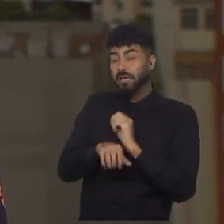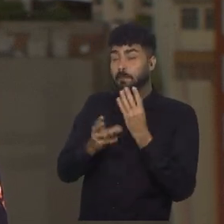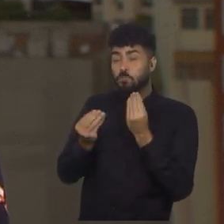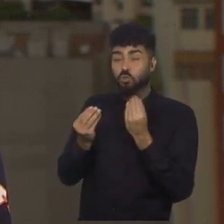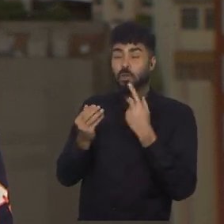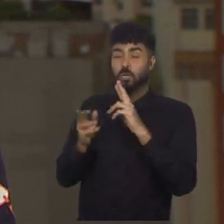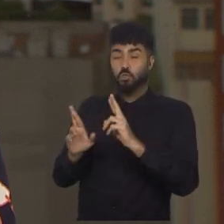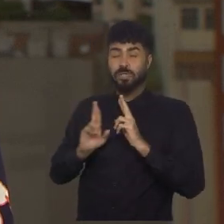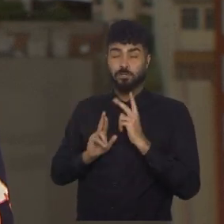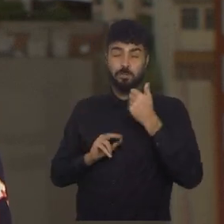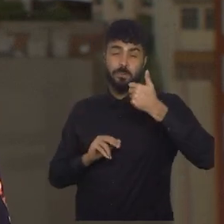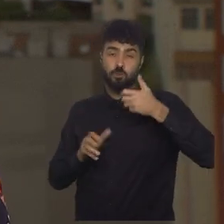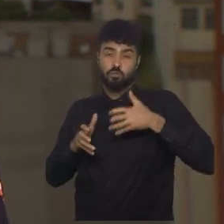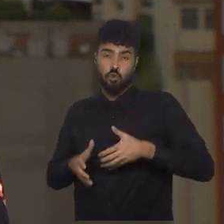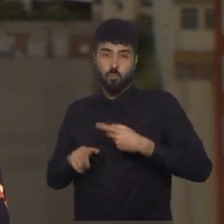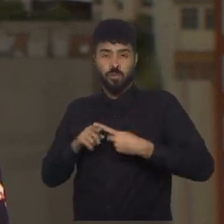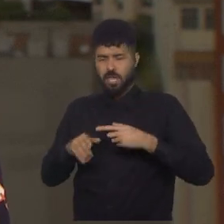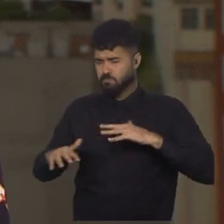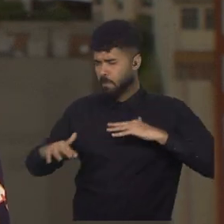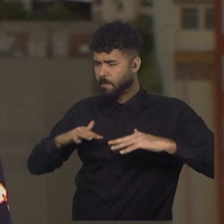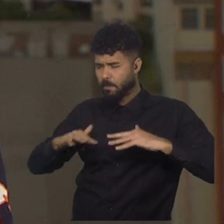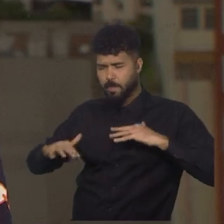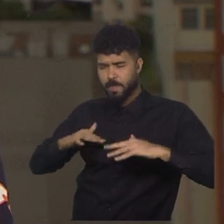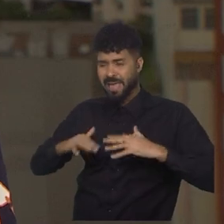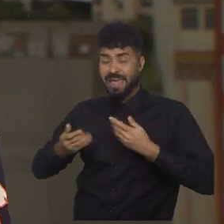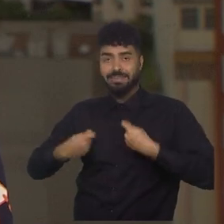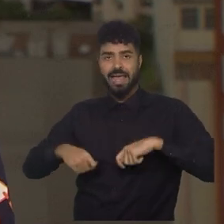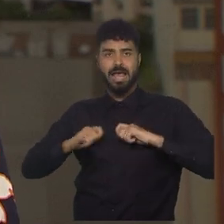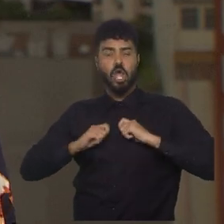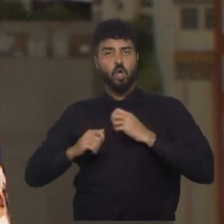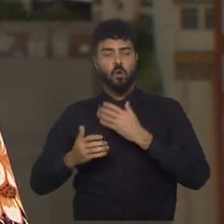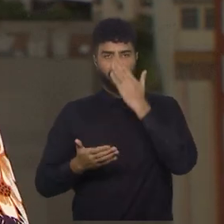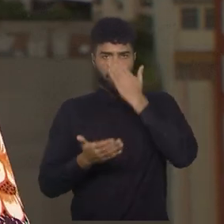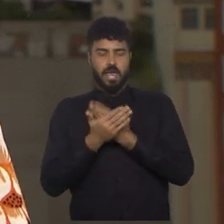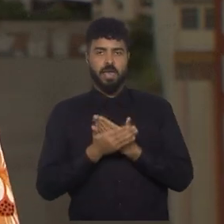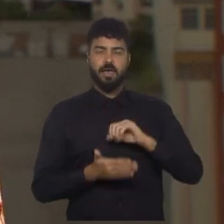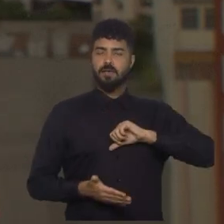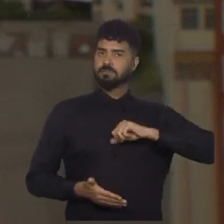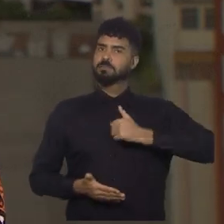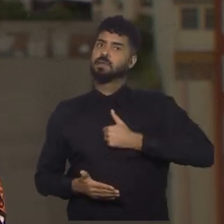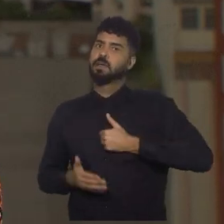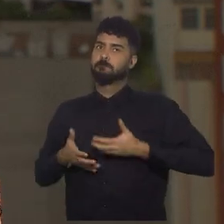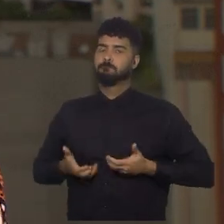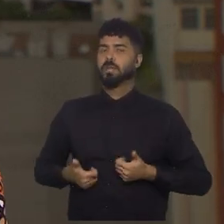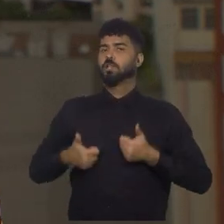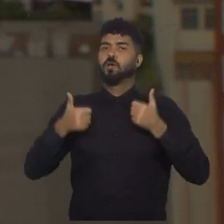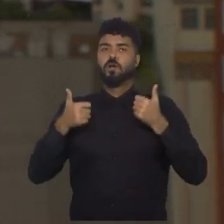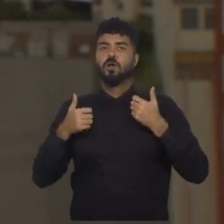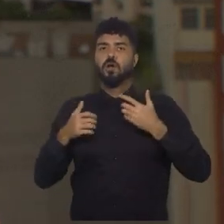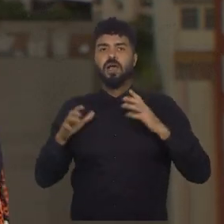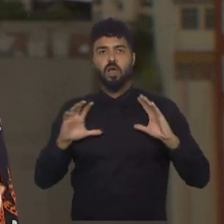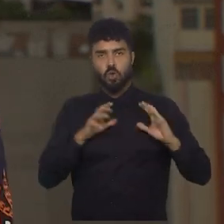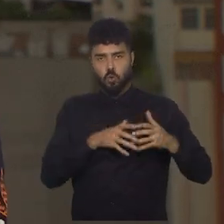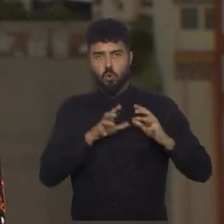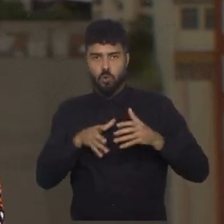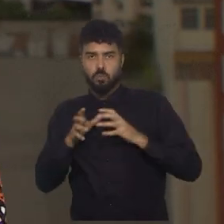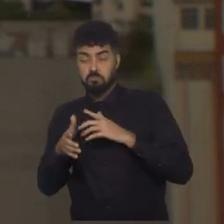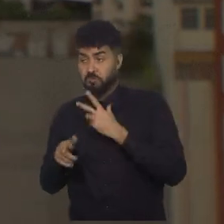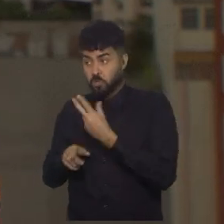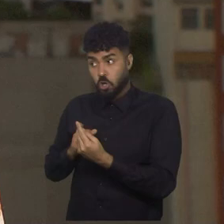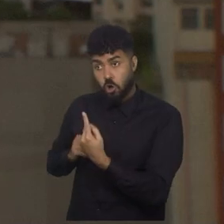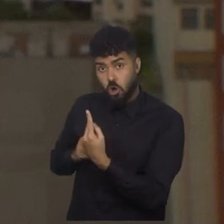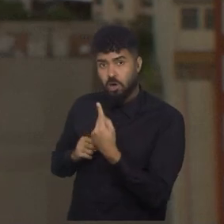ali pode trazer uma confiança maior para a continuidade, né? Para essa fase de grupos, para conseguir uma vitória ali, quem